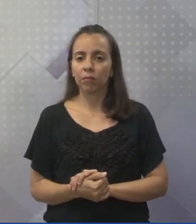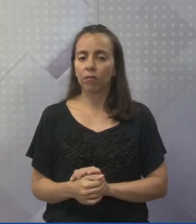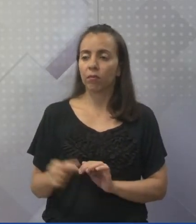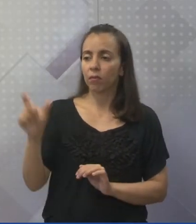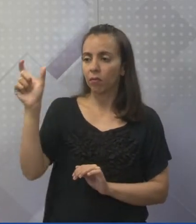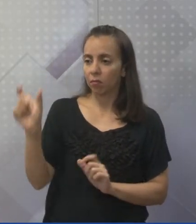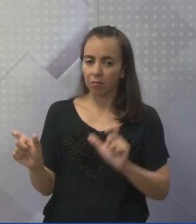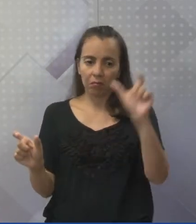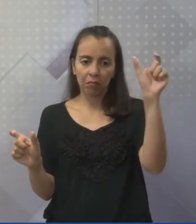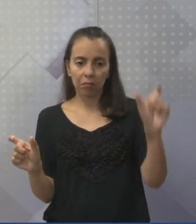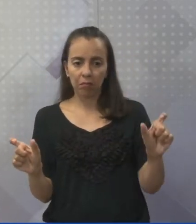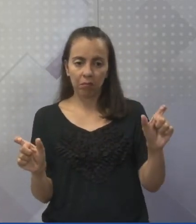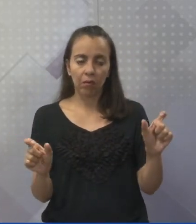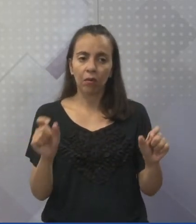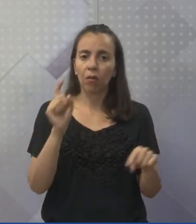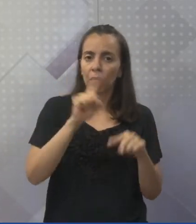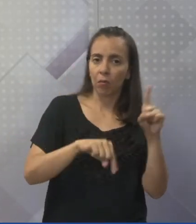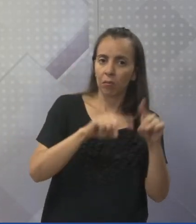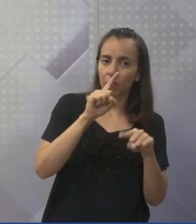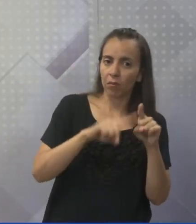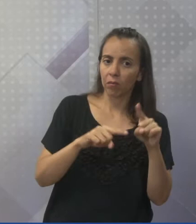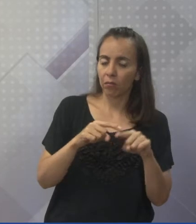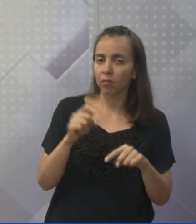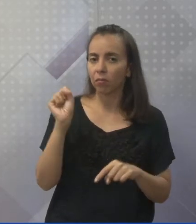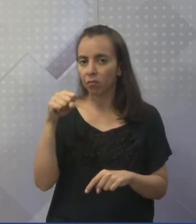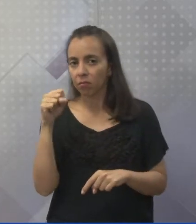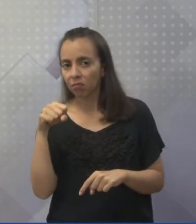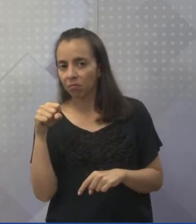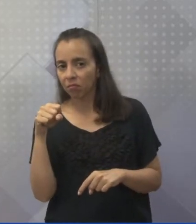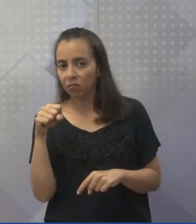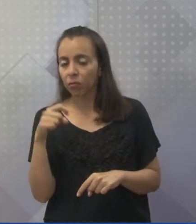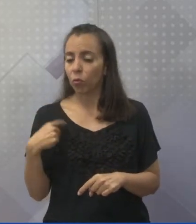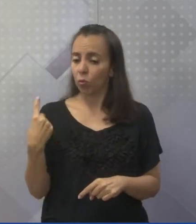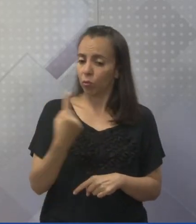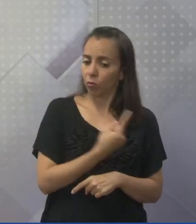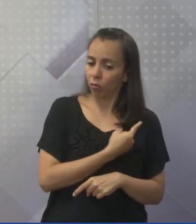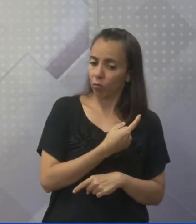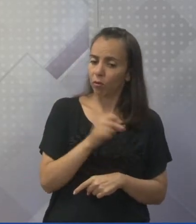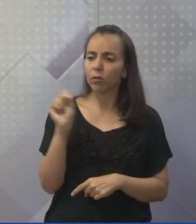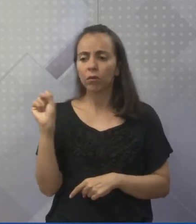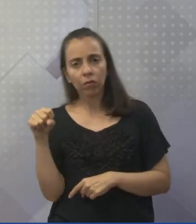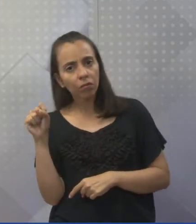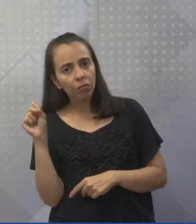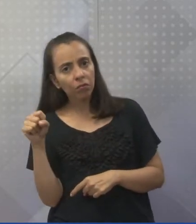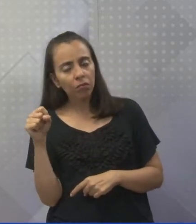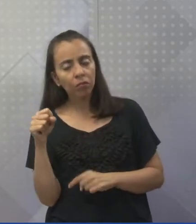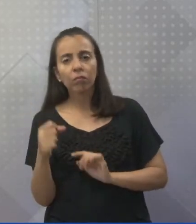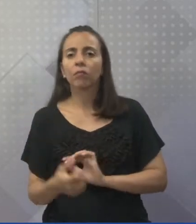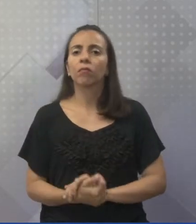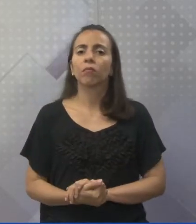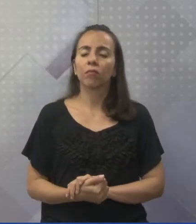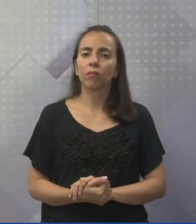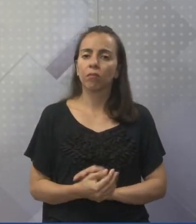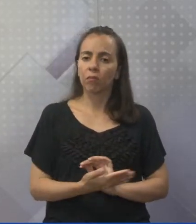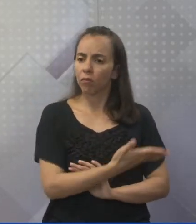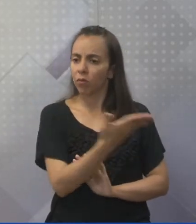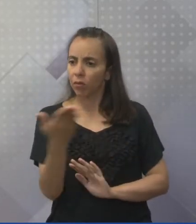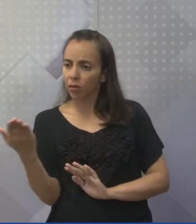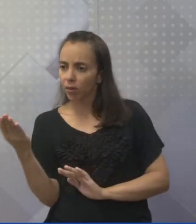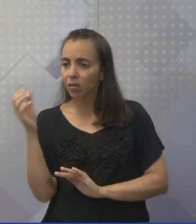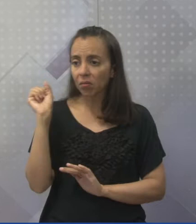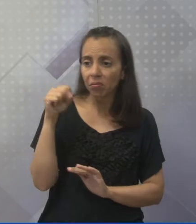ou ela, no caso objeto. Would we go? Iríamos nós. Would you go? Iriam